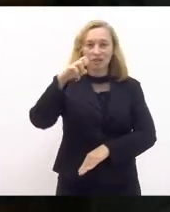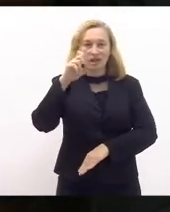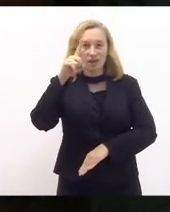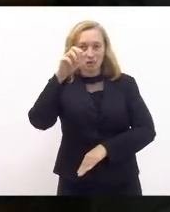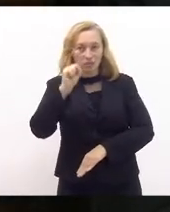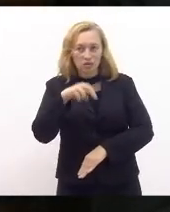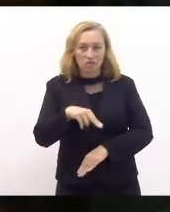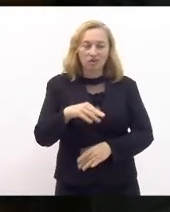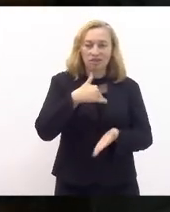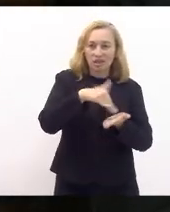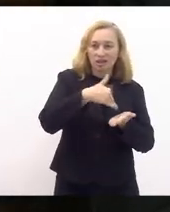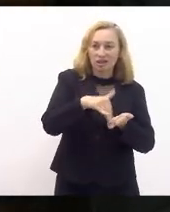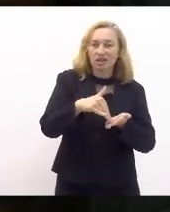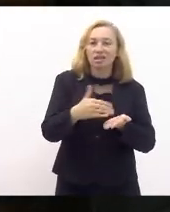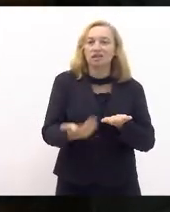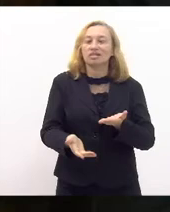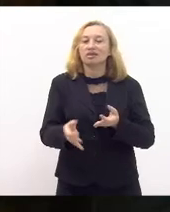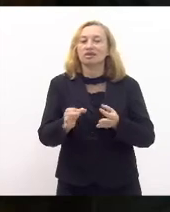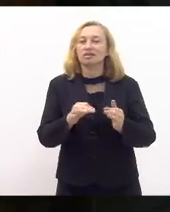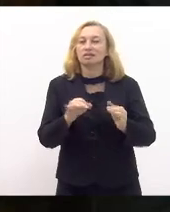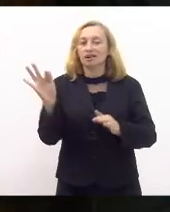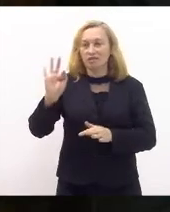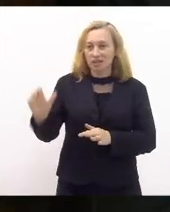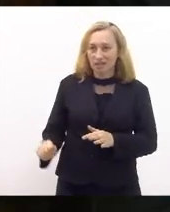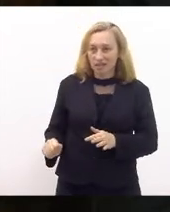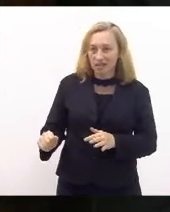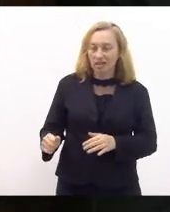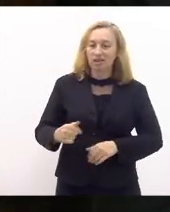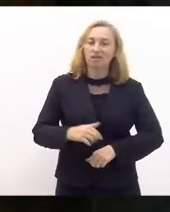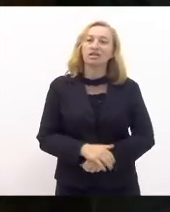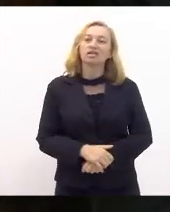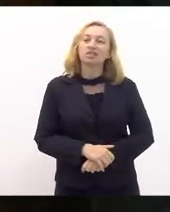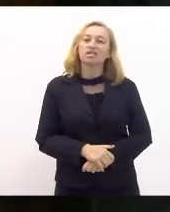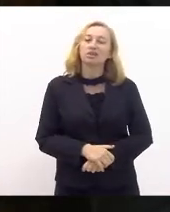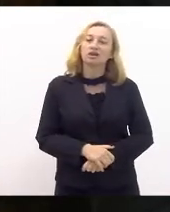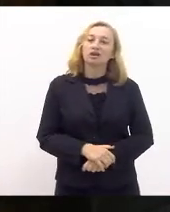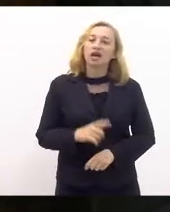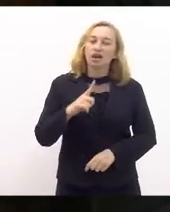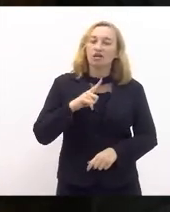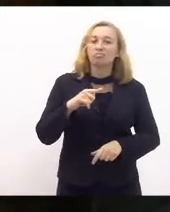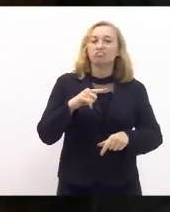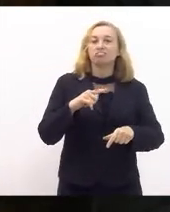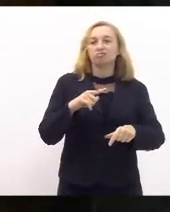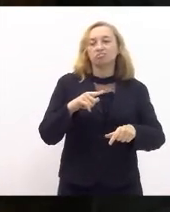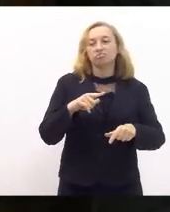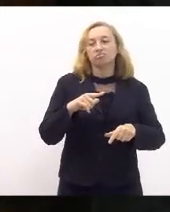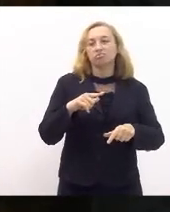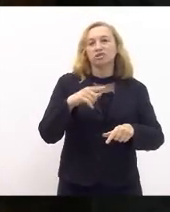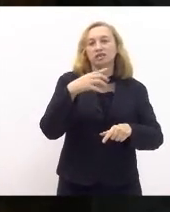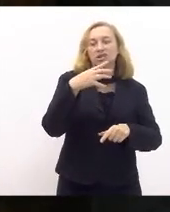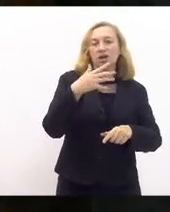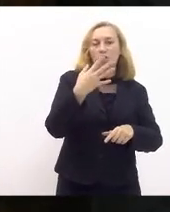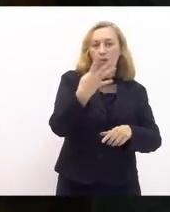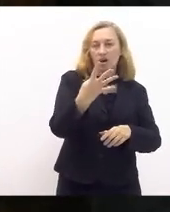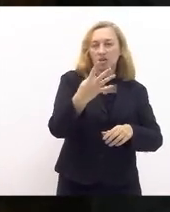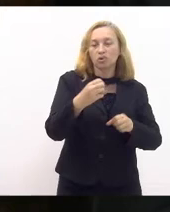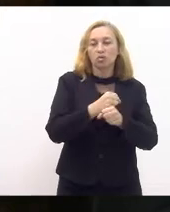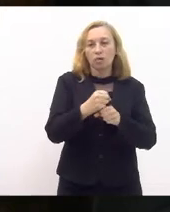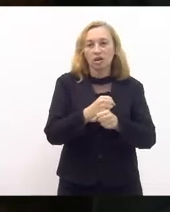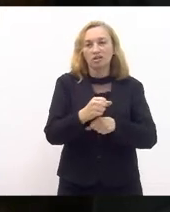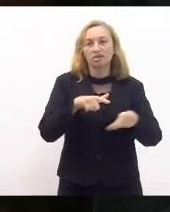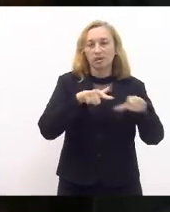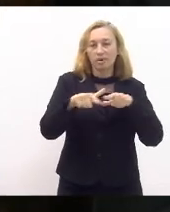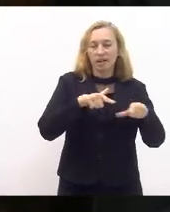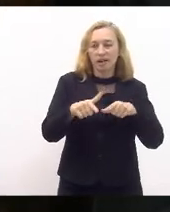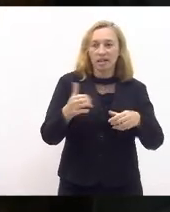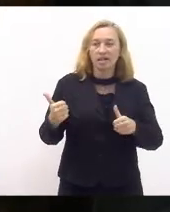Secretaria de Fazenda. Eu fui subdefensor público-geral na gestão do André Castro durante 4 anos. Assumi como defensor-geral em